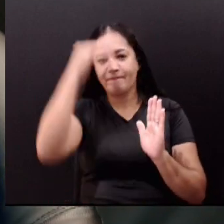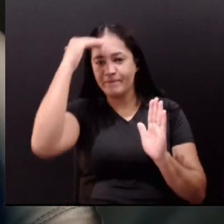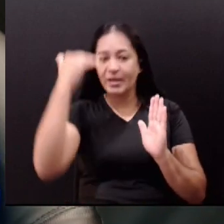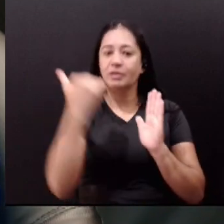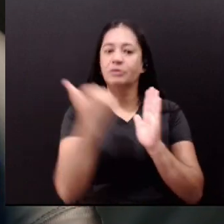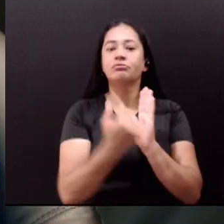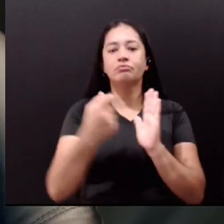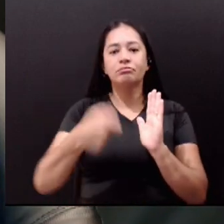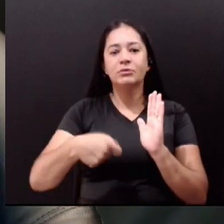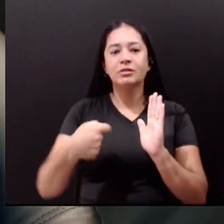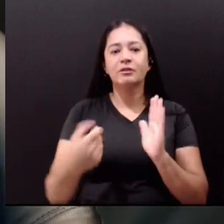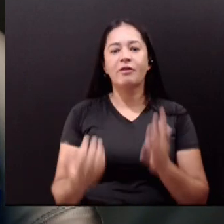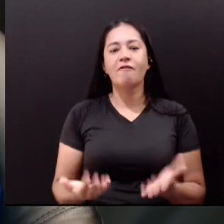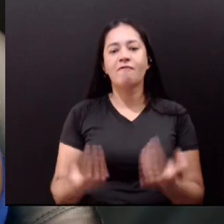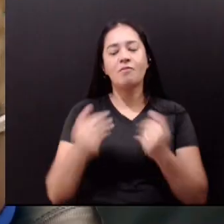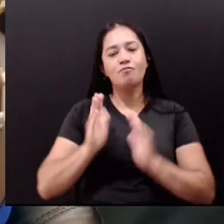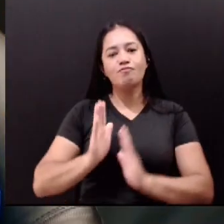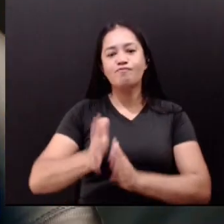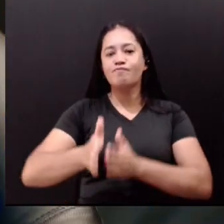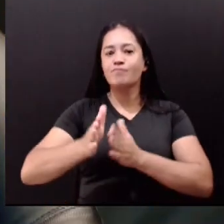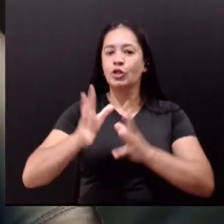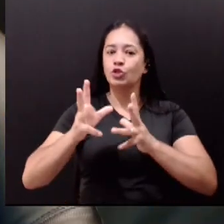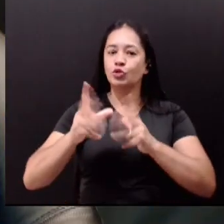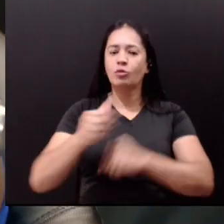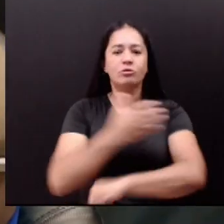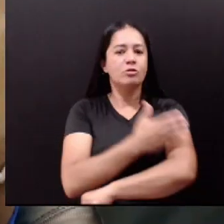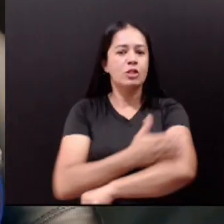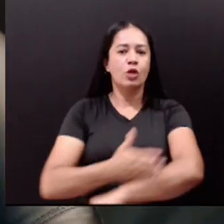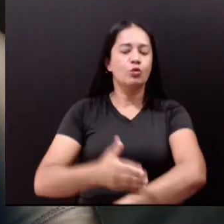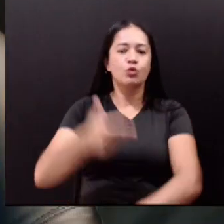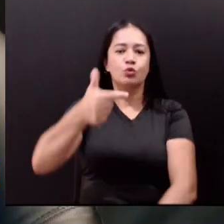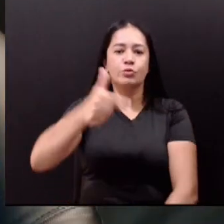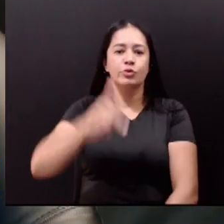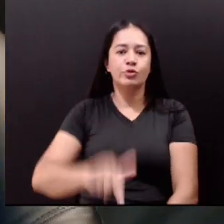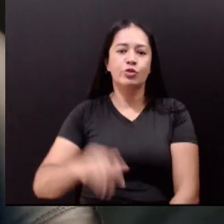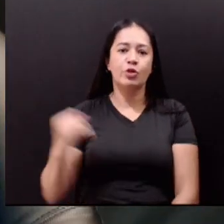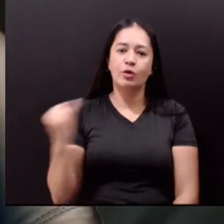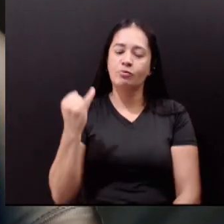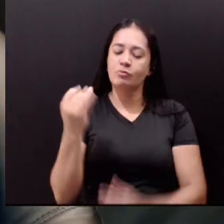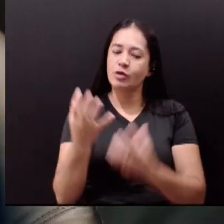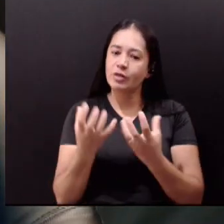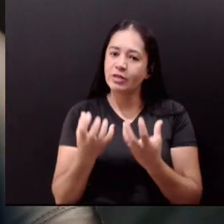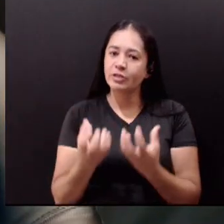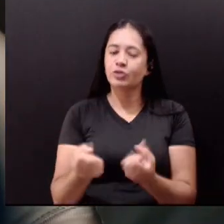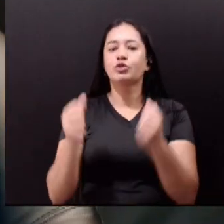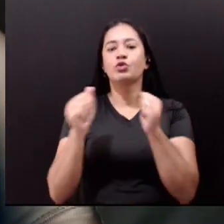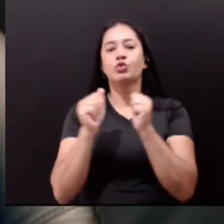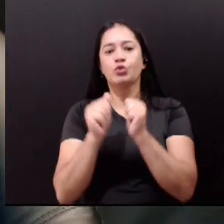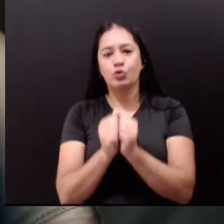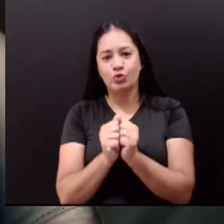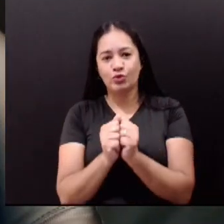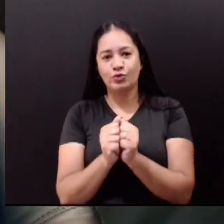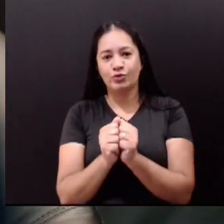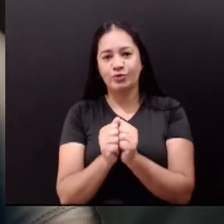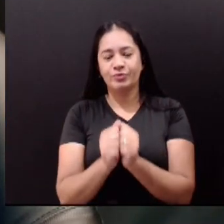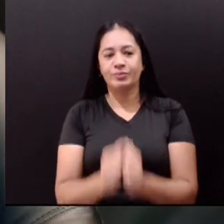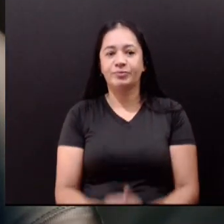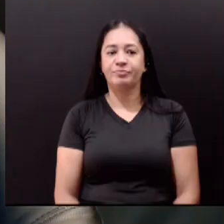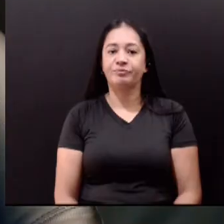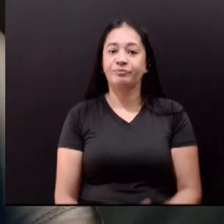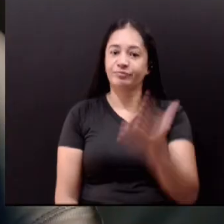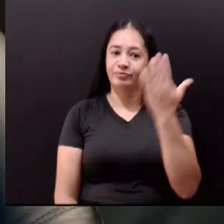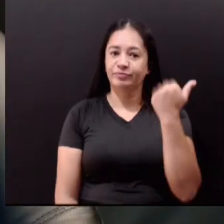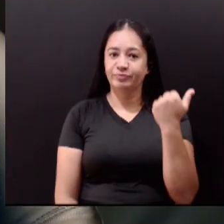em frente, todo mundo se acostuma novamente à importância do acolhimento, de estar junto e estar presente. Vamos lá, 8h45, tem